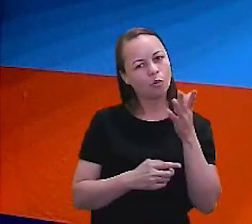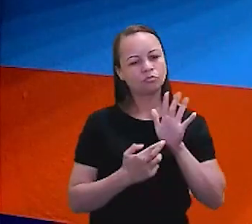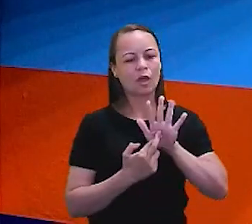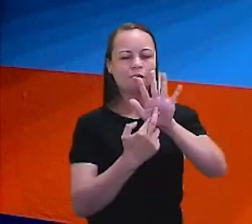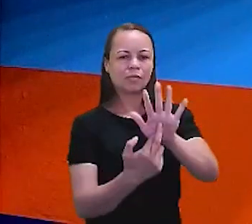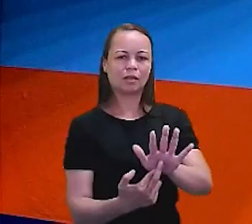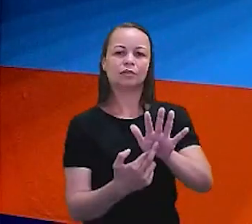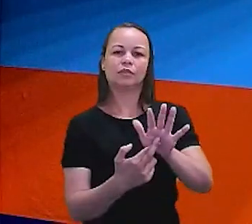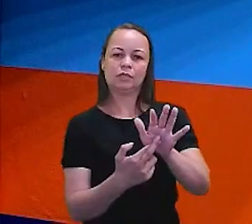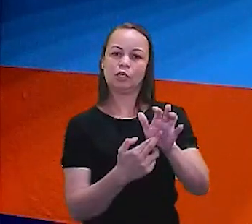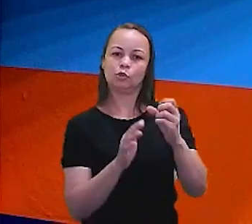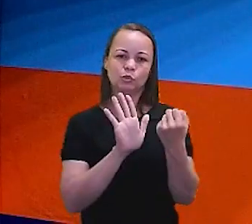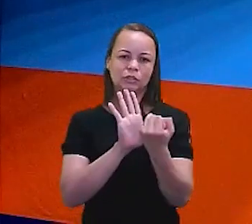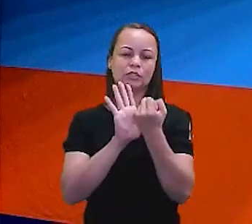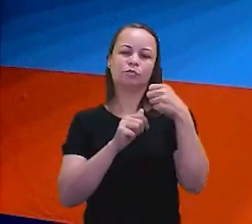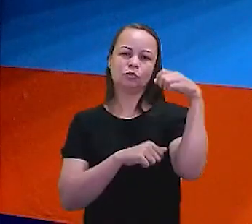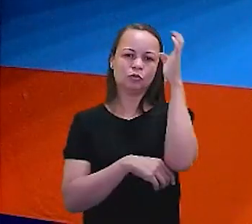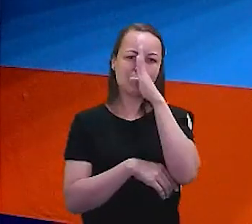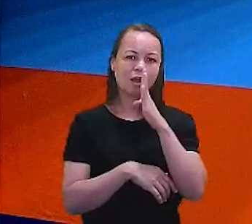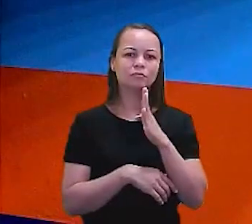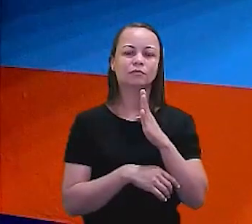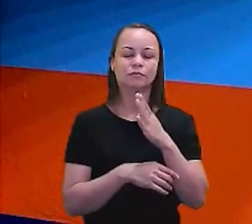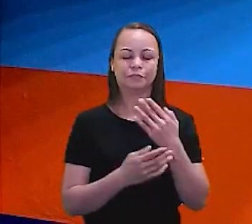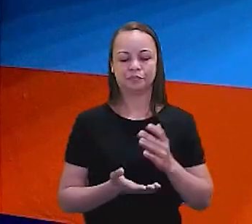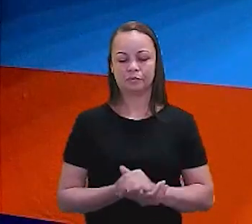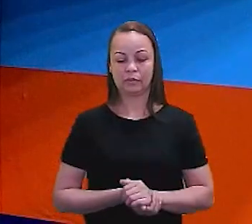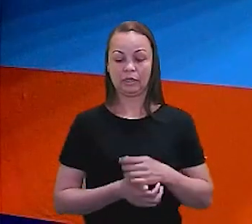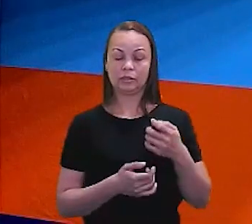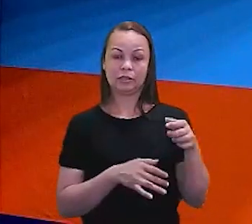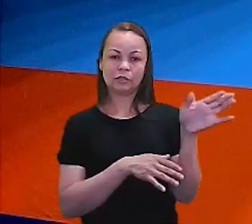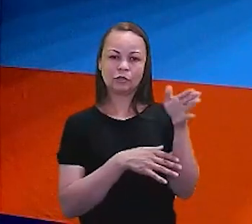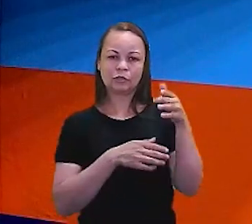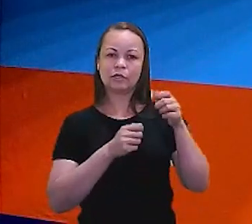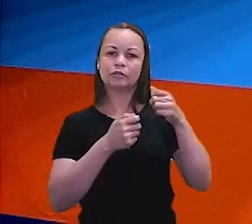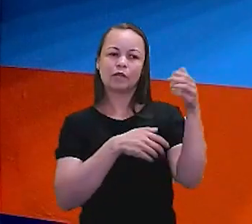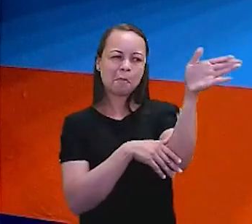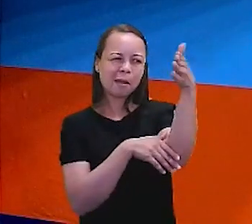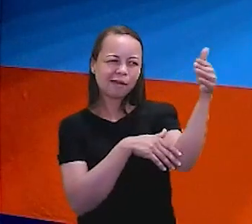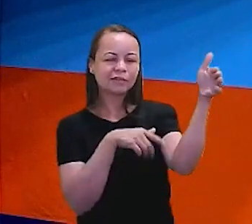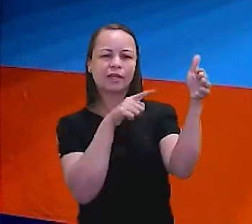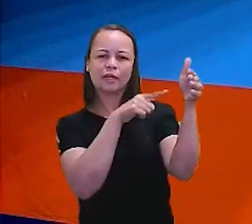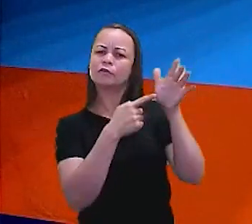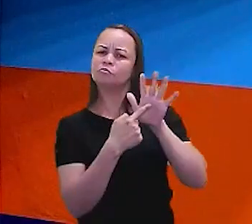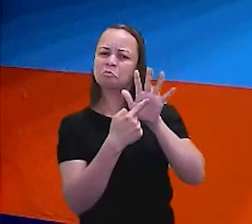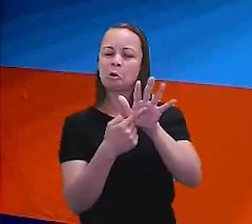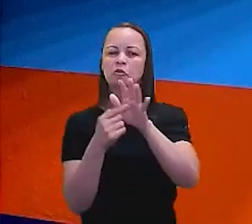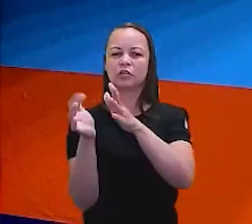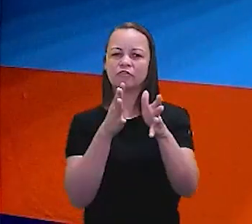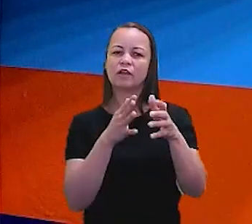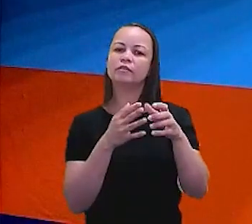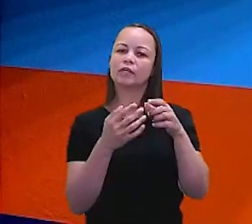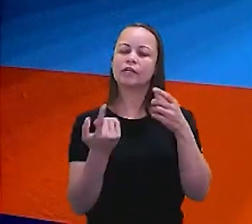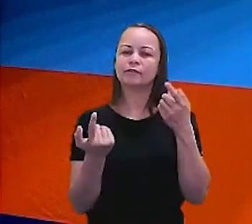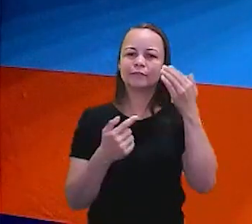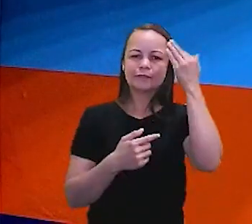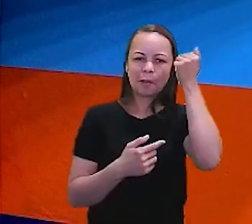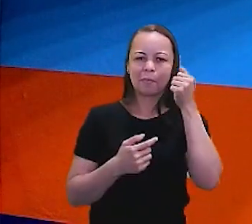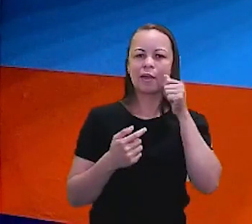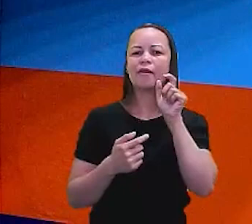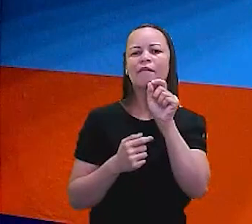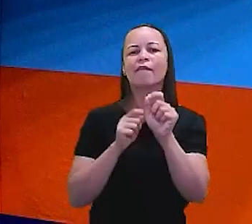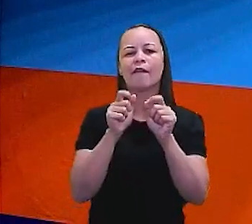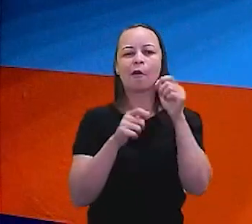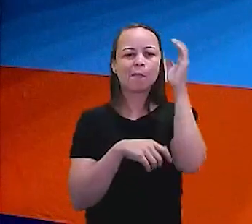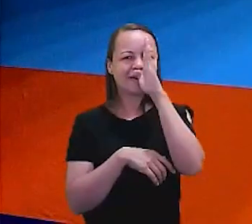que nós temos. Por quê? Porque qualquer lugar que a gente for com essa bandeira, vamos conseguir ser identificados. Mas não é só o Brasil que tem,